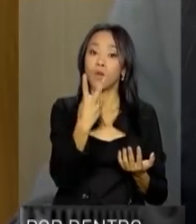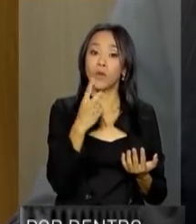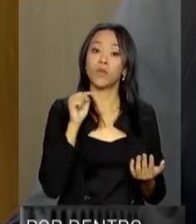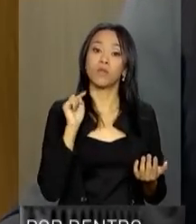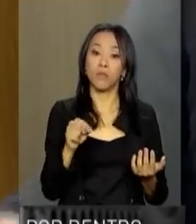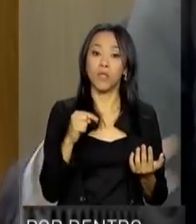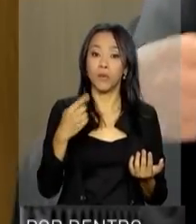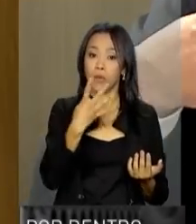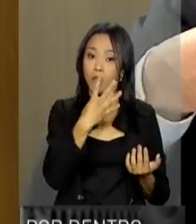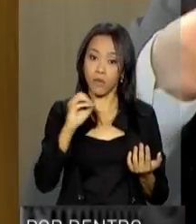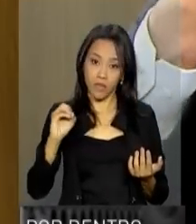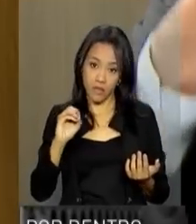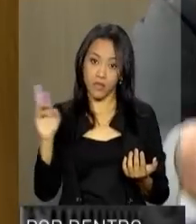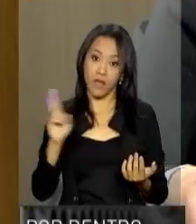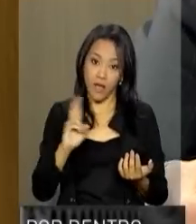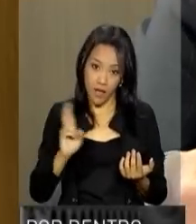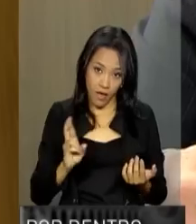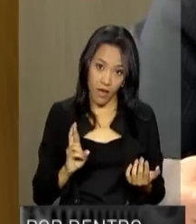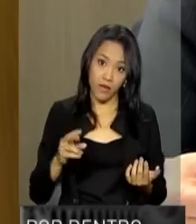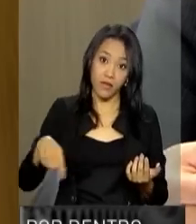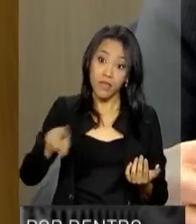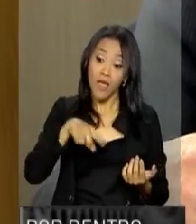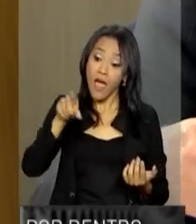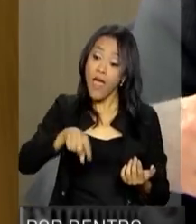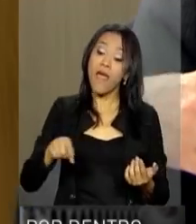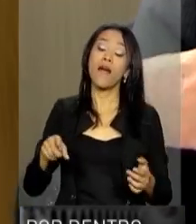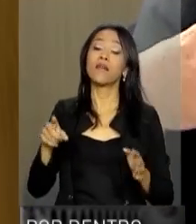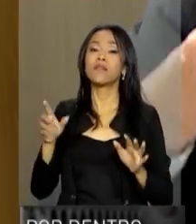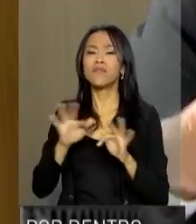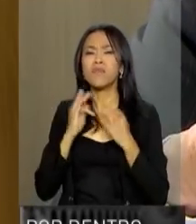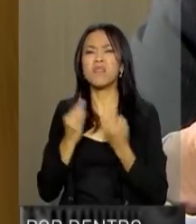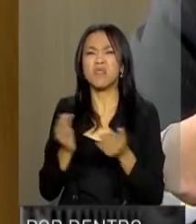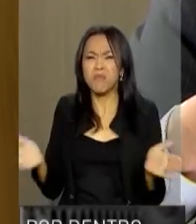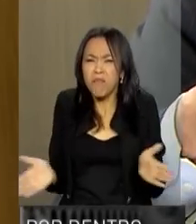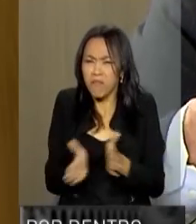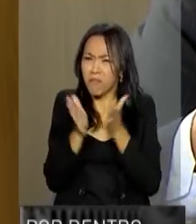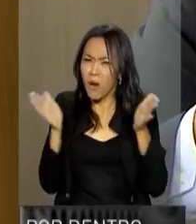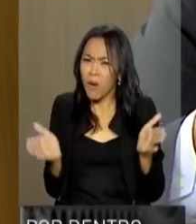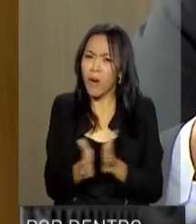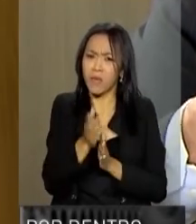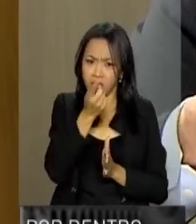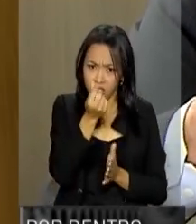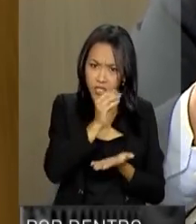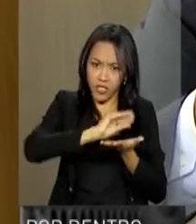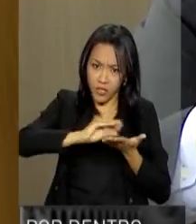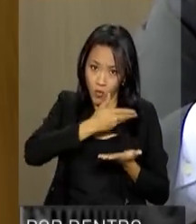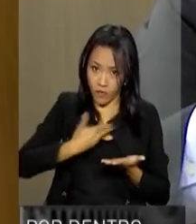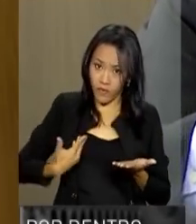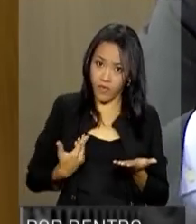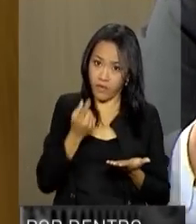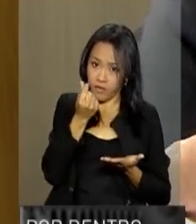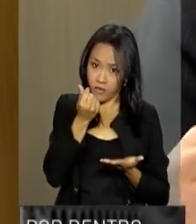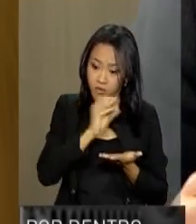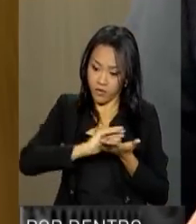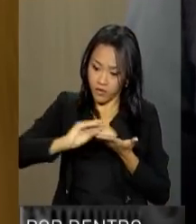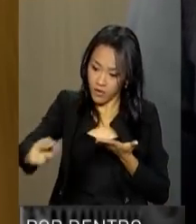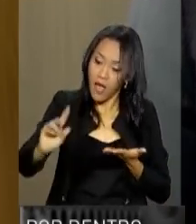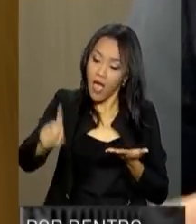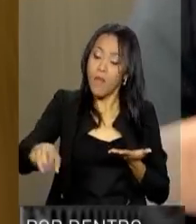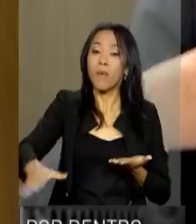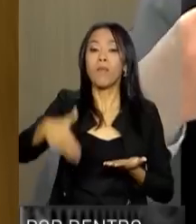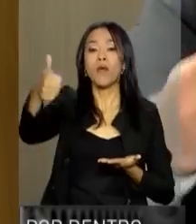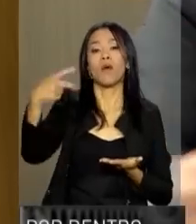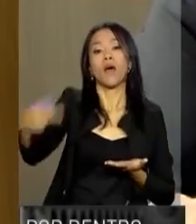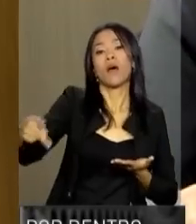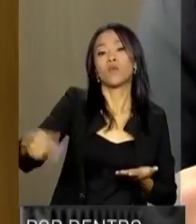fundo perdido são os mais pobres de todos os agricultores eles recebem esse recurso para melhorar e começar a fazer melhorias na sua produção